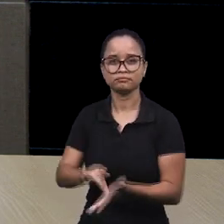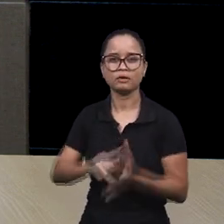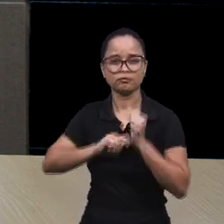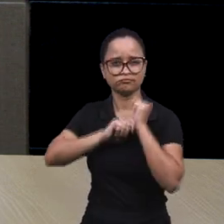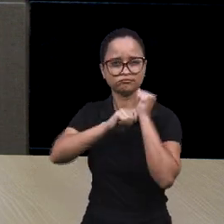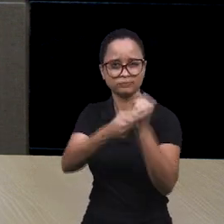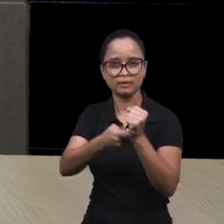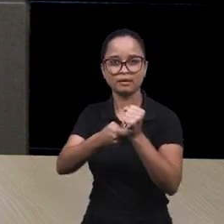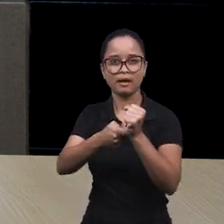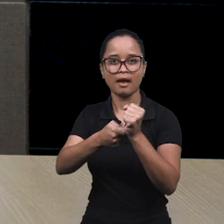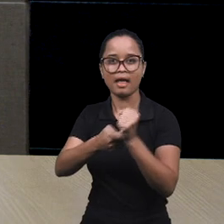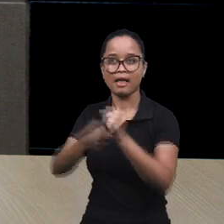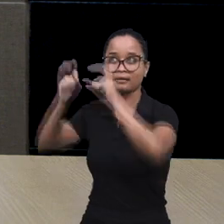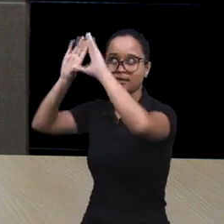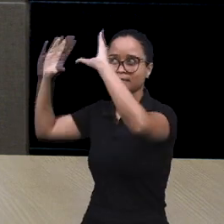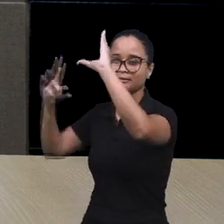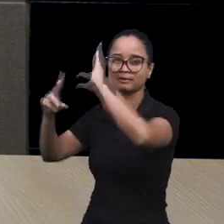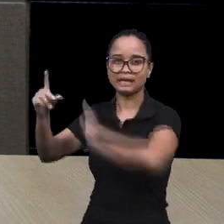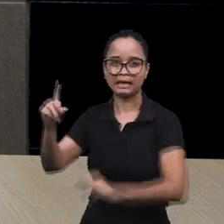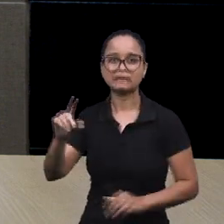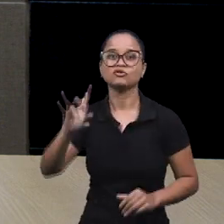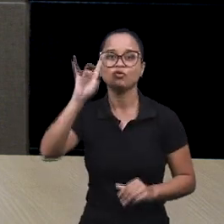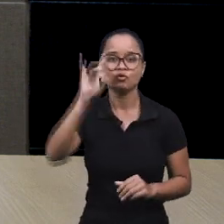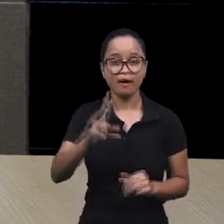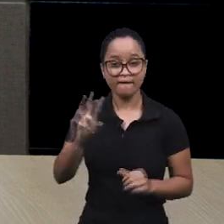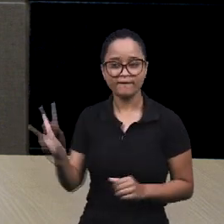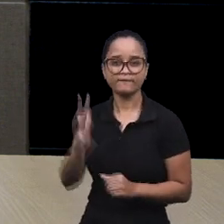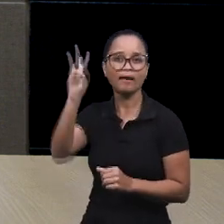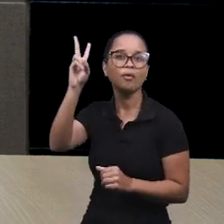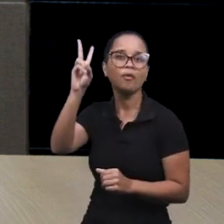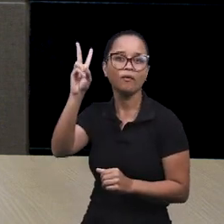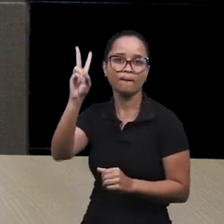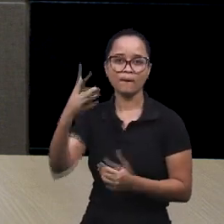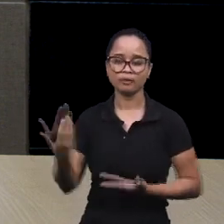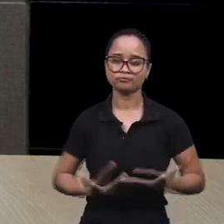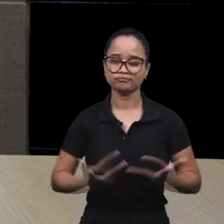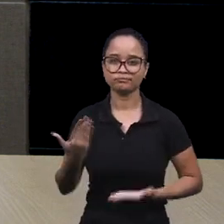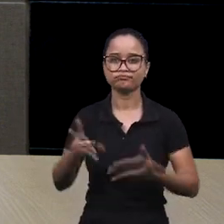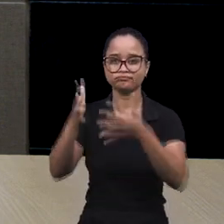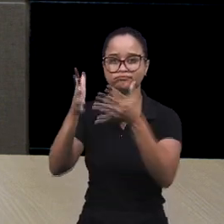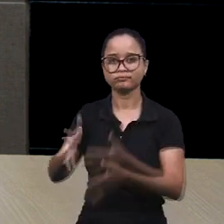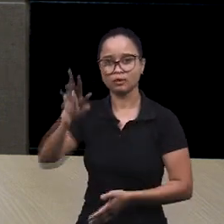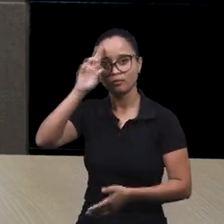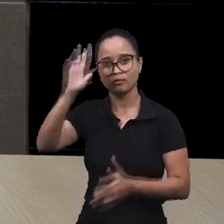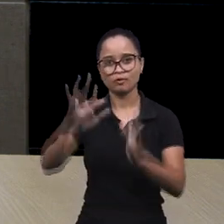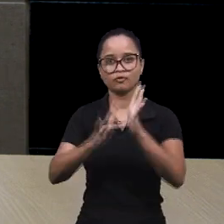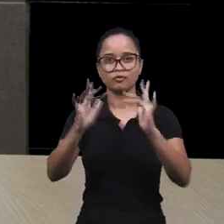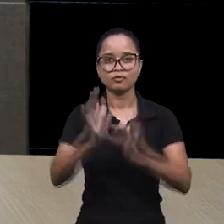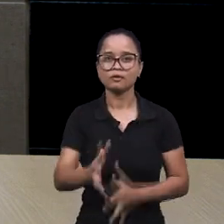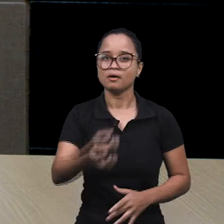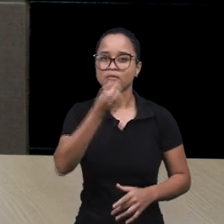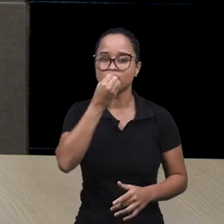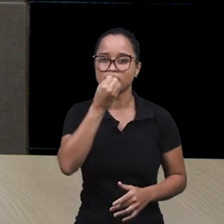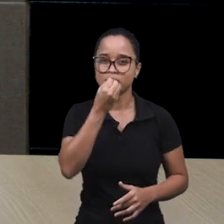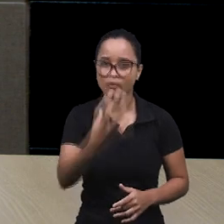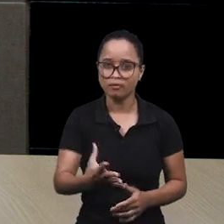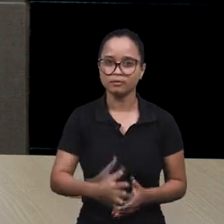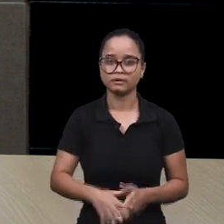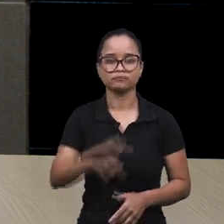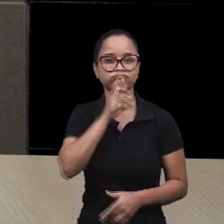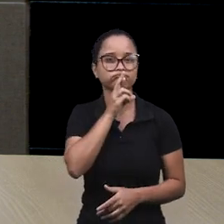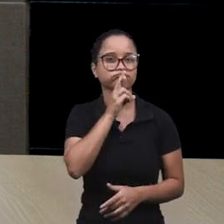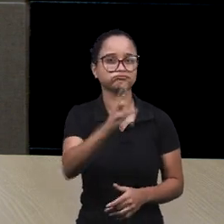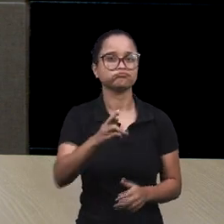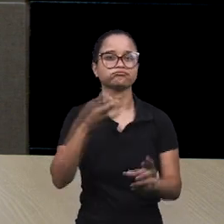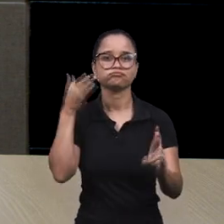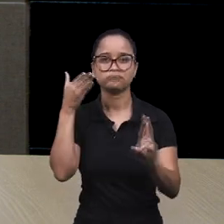do reino só têm valor para aqueles que são servos do Senhor Jesus. E muito bem citado aqui na sua resposta,